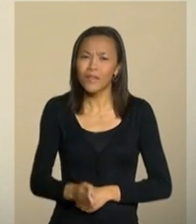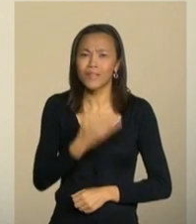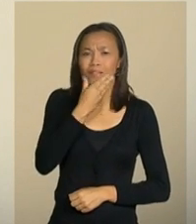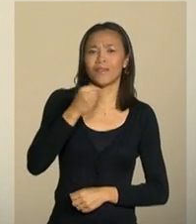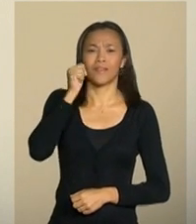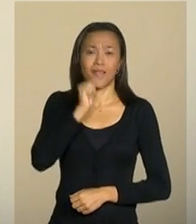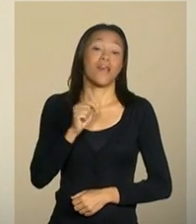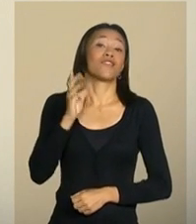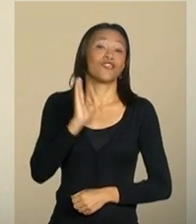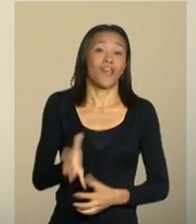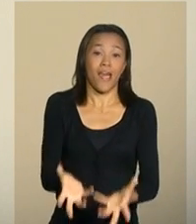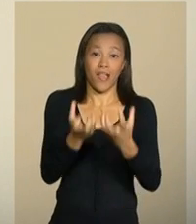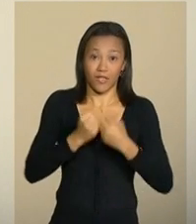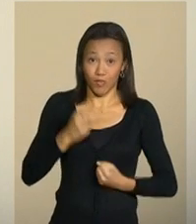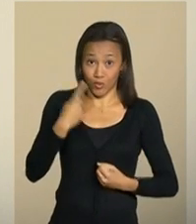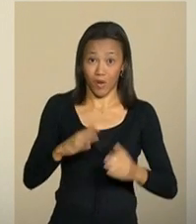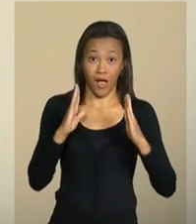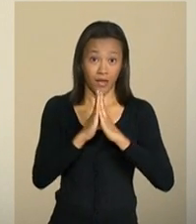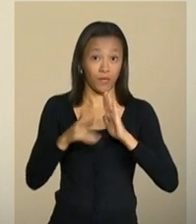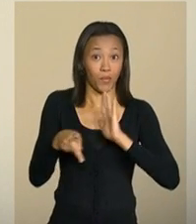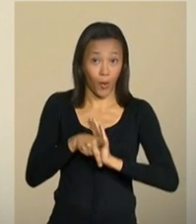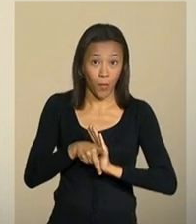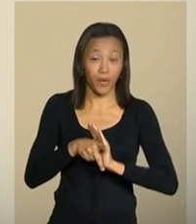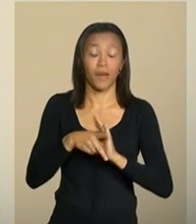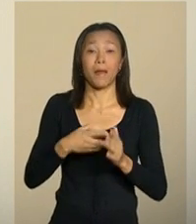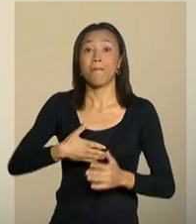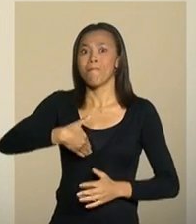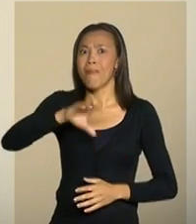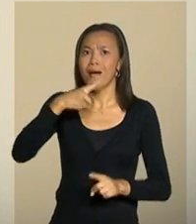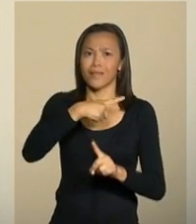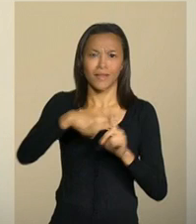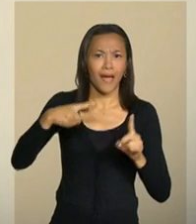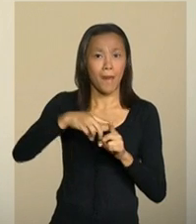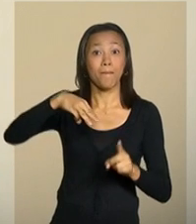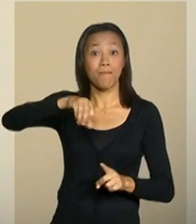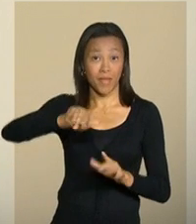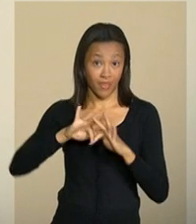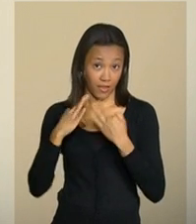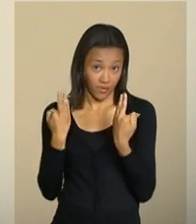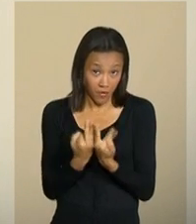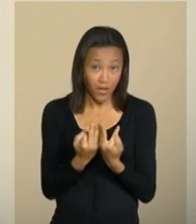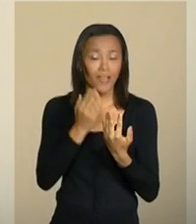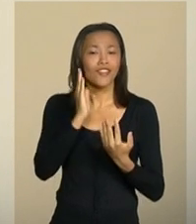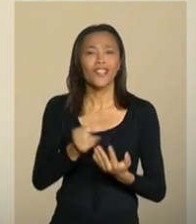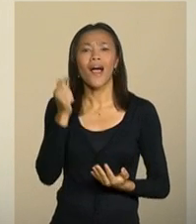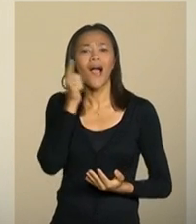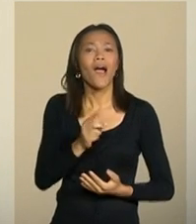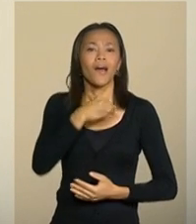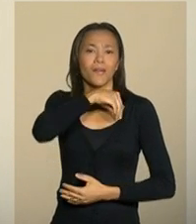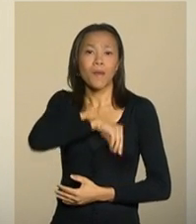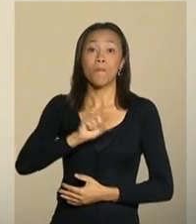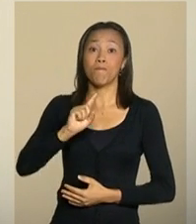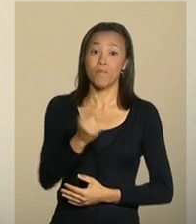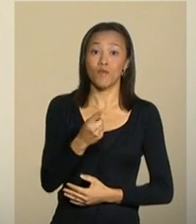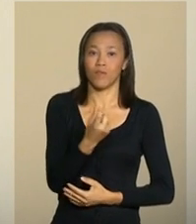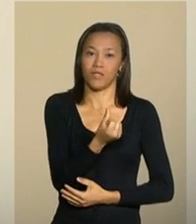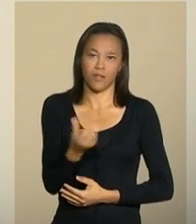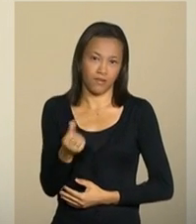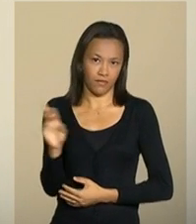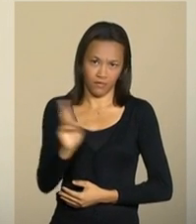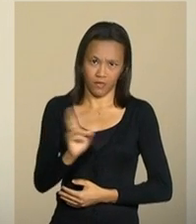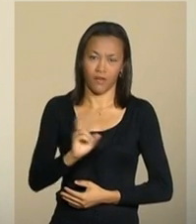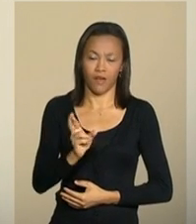brasileiras que recebem sua casa própria mais da metade dessas famílias tem renda mensal de até R